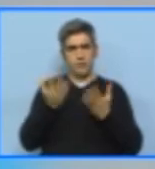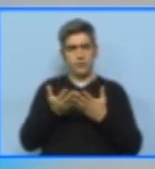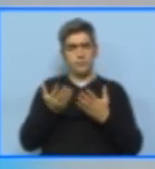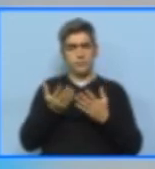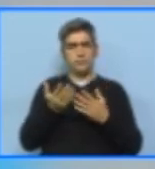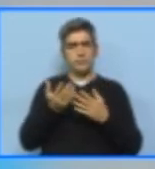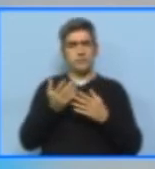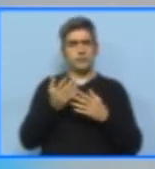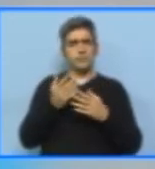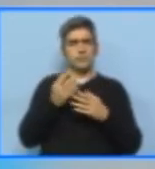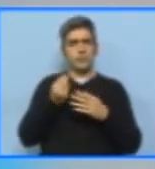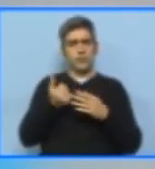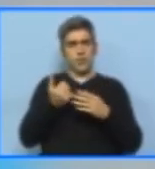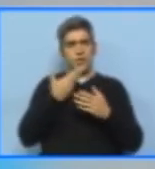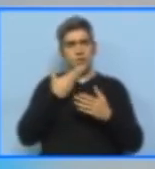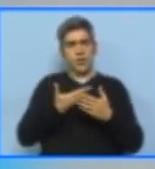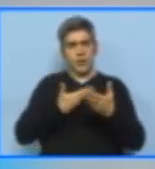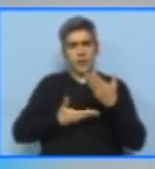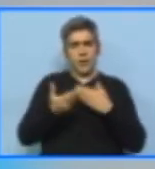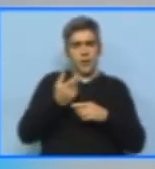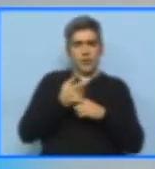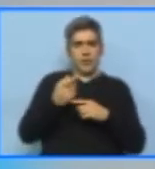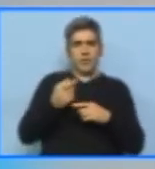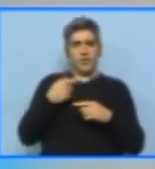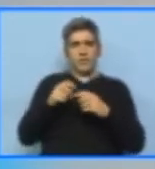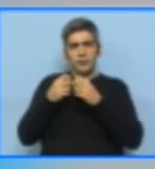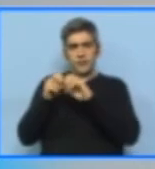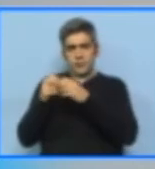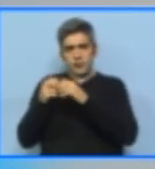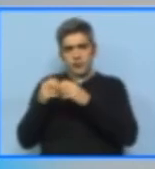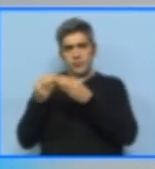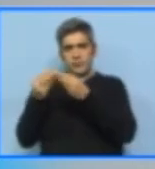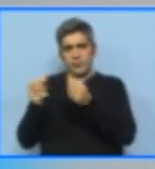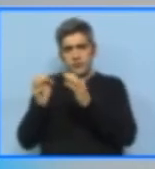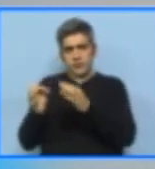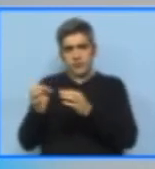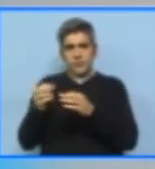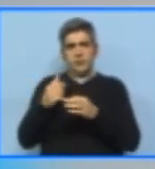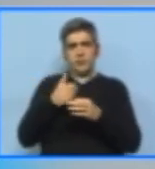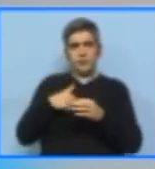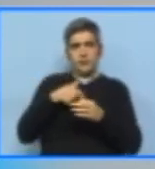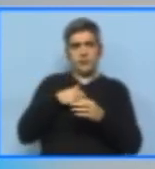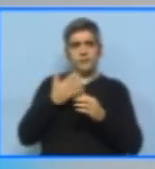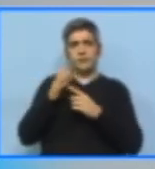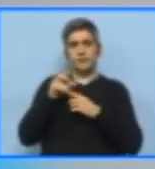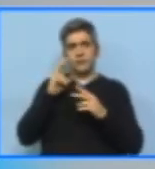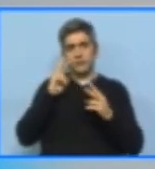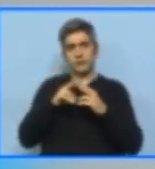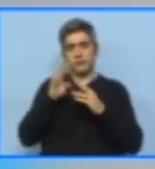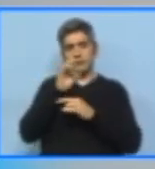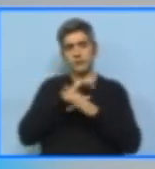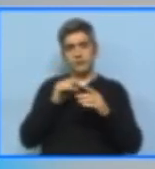assim. E foi muito bom esta experiência porque há problemas que estão resolvidos. Não é? Nós, por exemplo, neste encontro